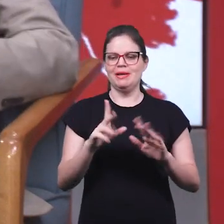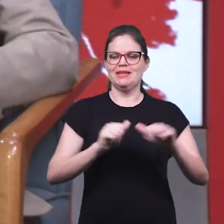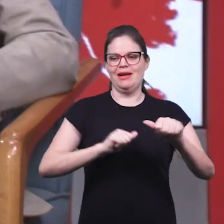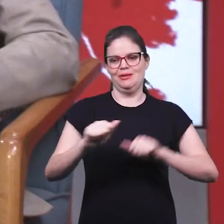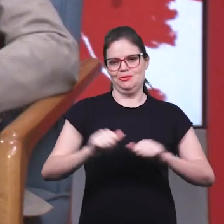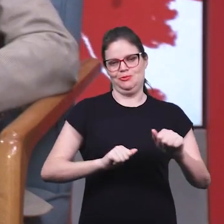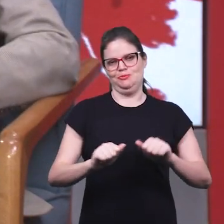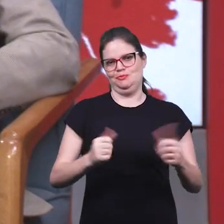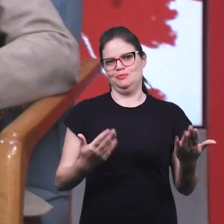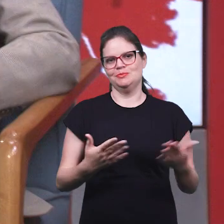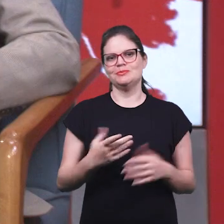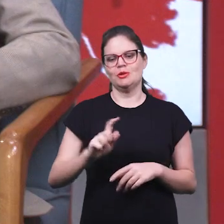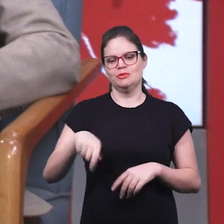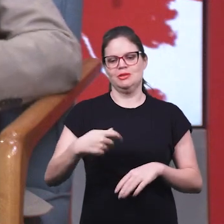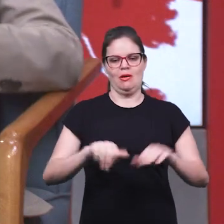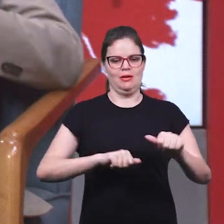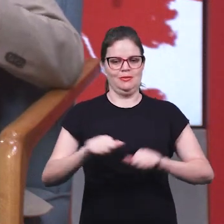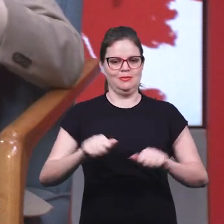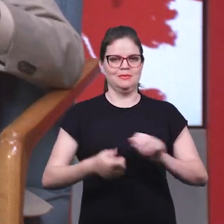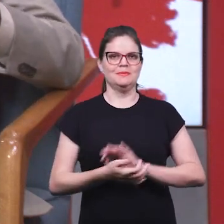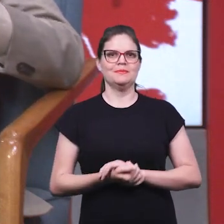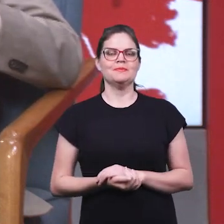início do livro de Atos,